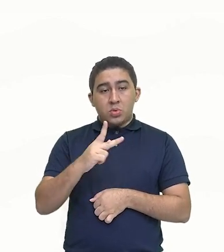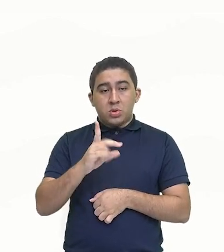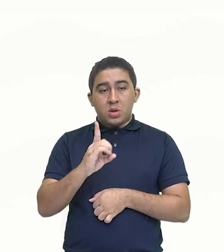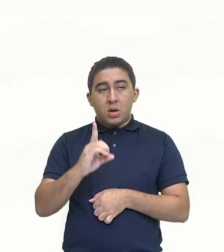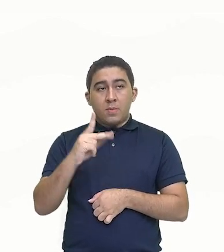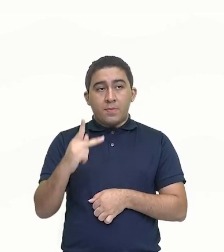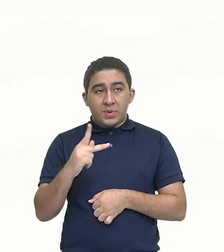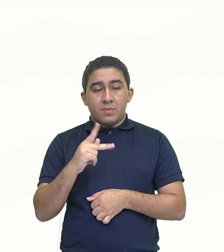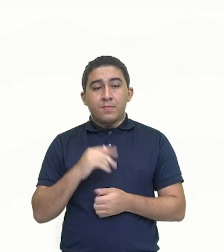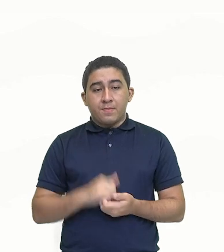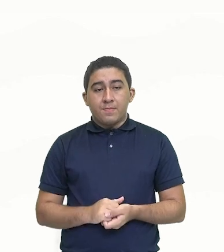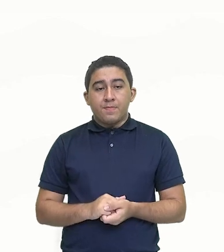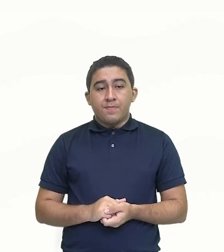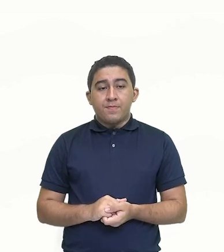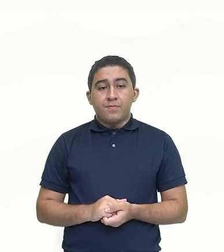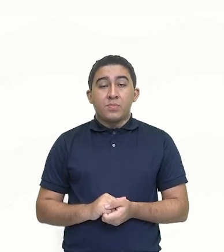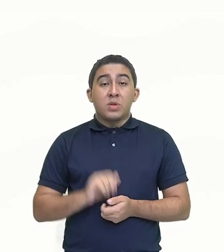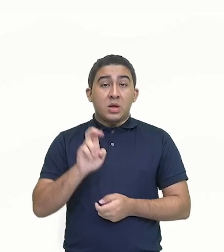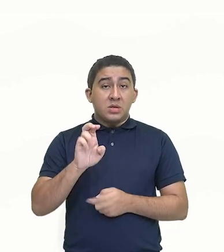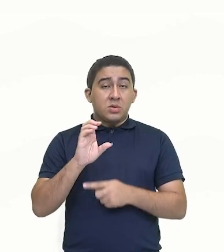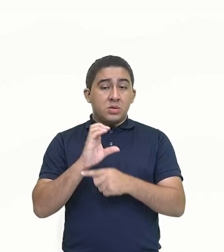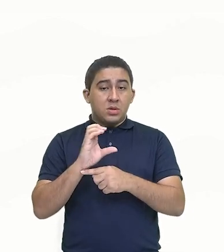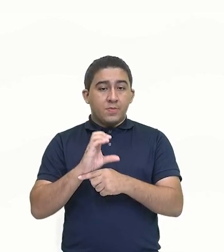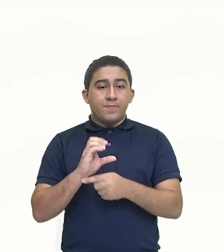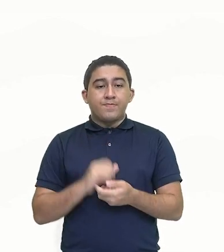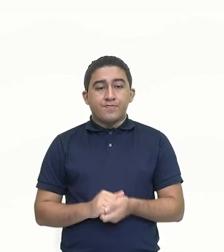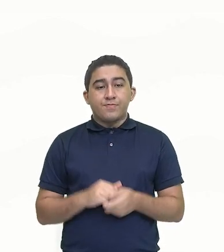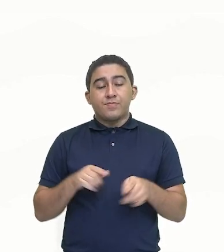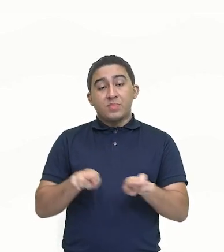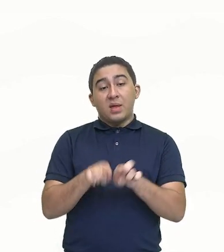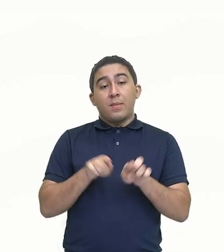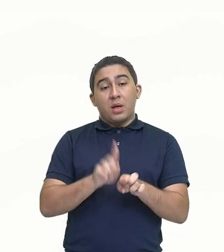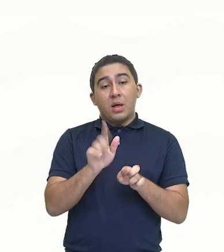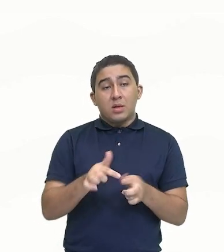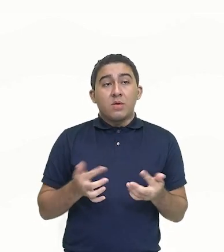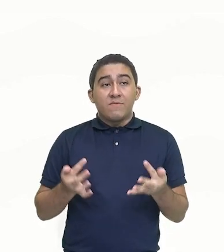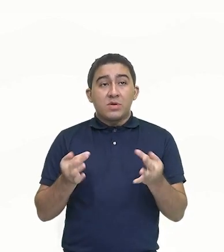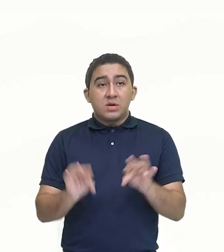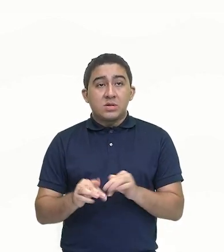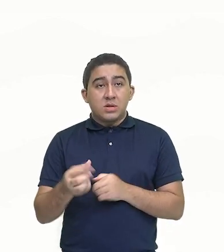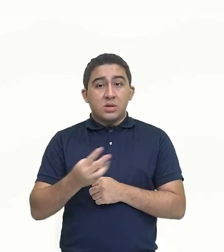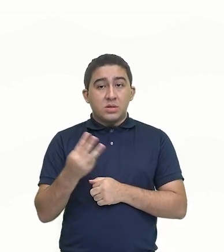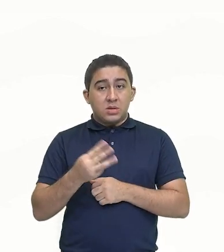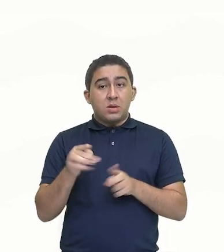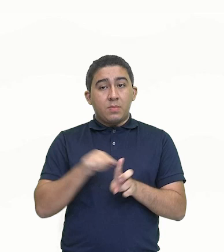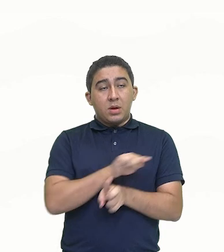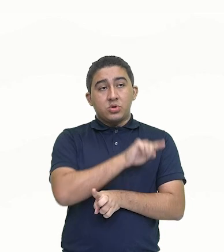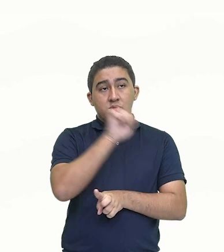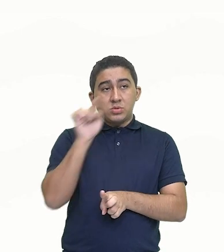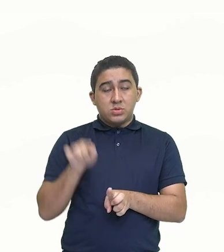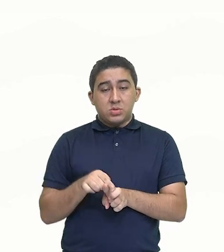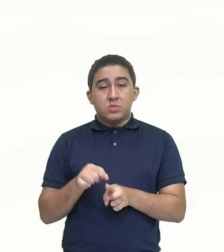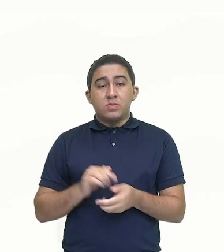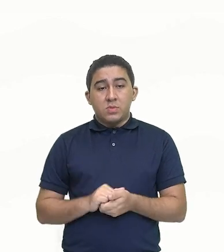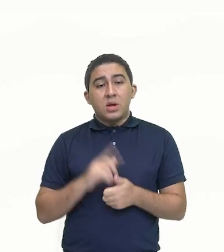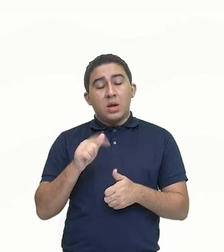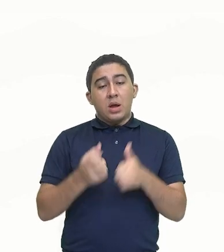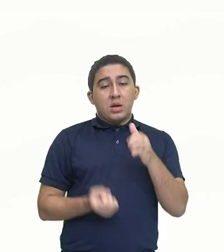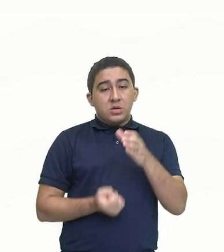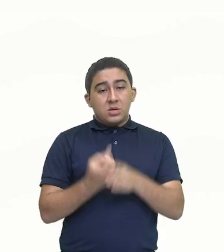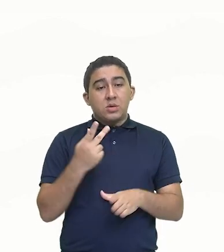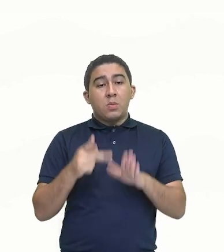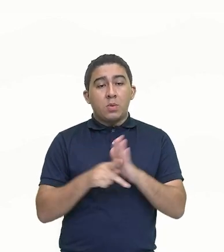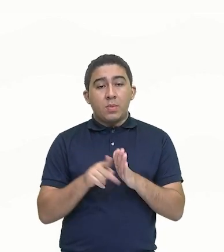com 5 carbonos. E aqui finaliza a terceira parte do ciclo de Calvin, né, que é a regeneração